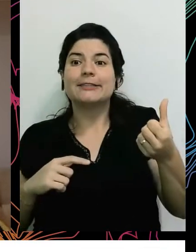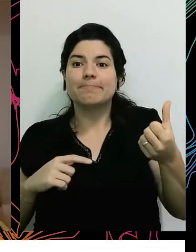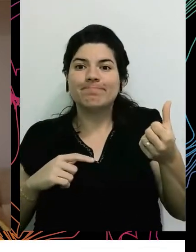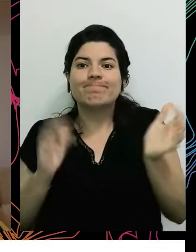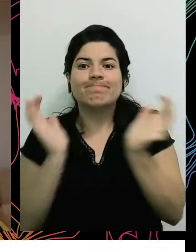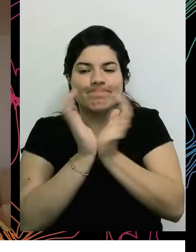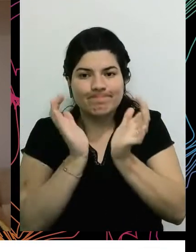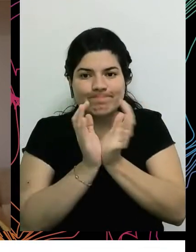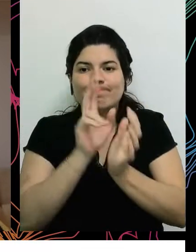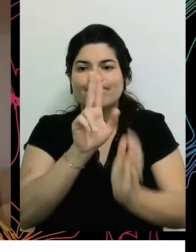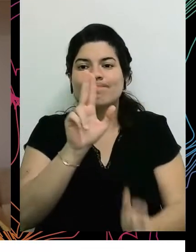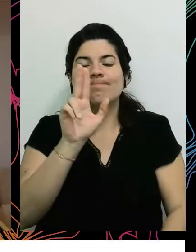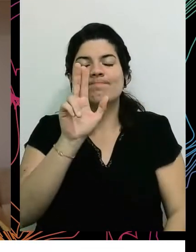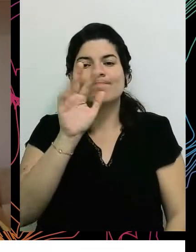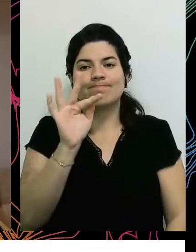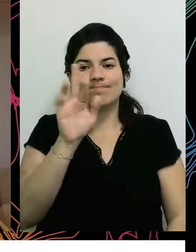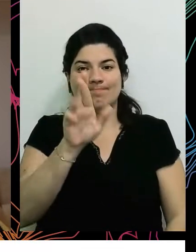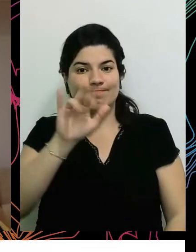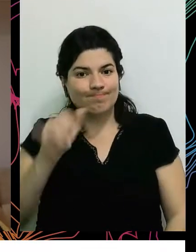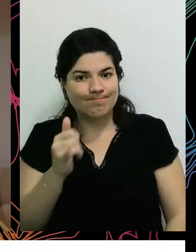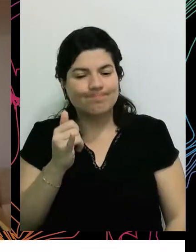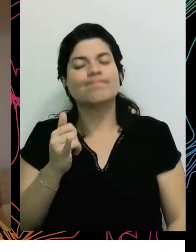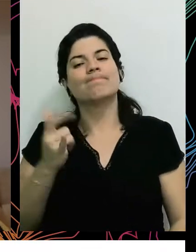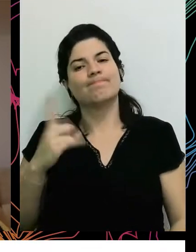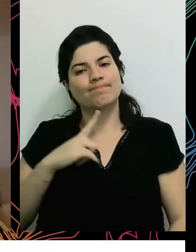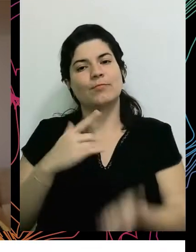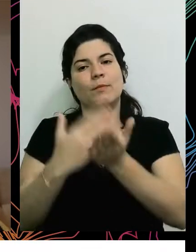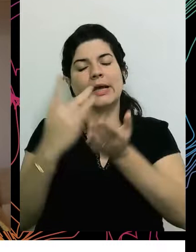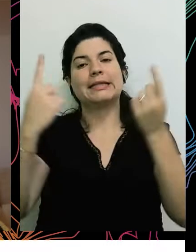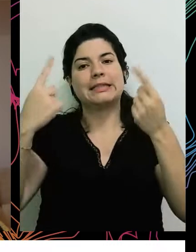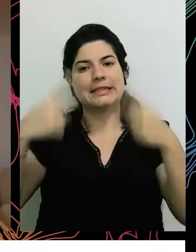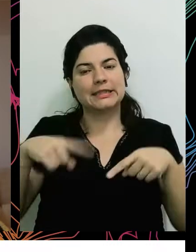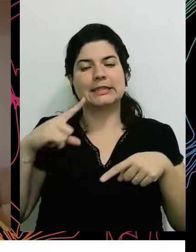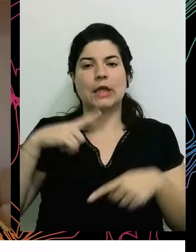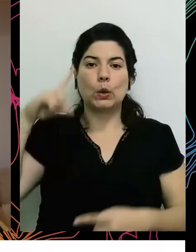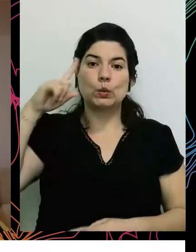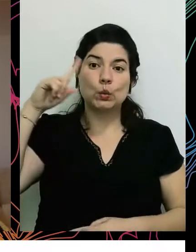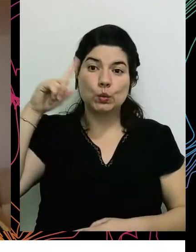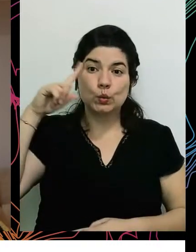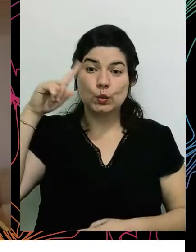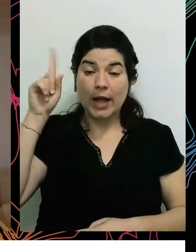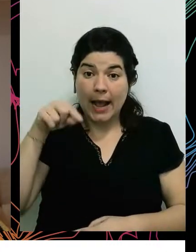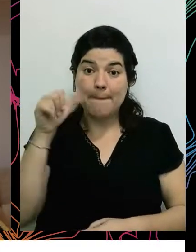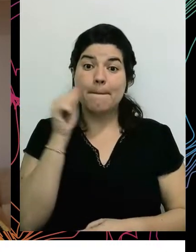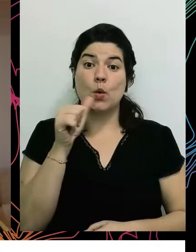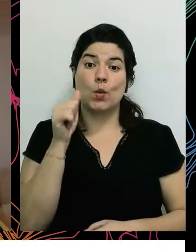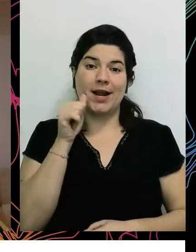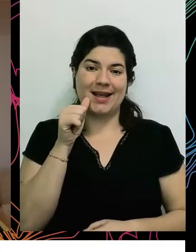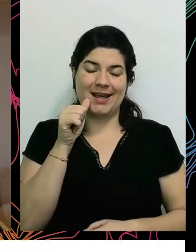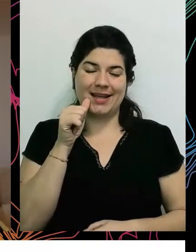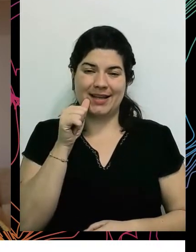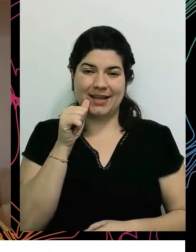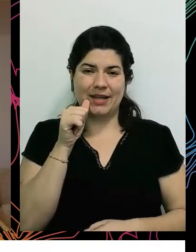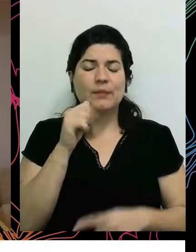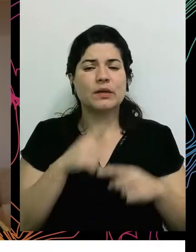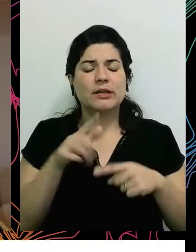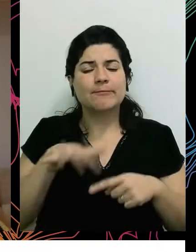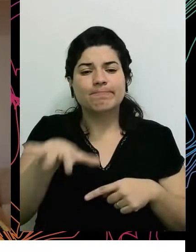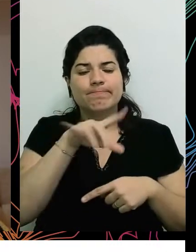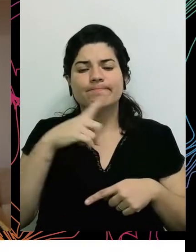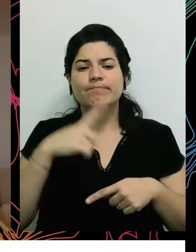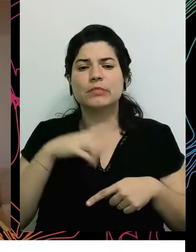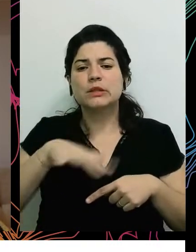mas ali já começam os desafios, né, os nossos desafios diários como mulheres, de lidar com um ambiente